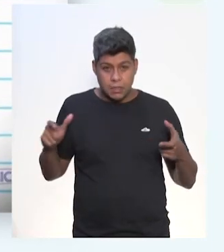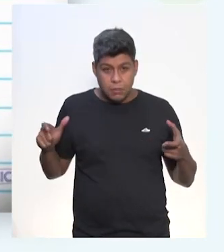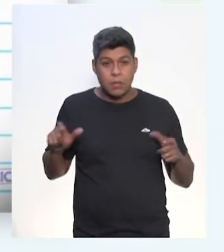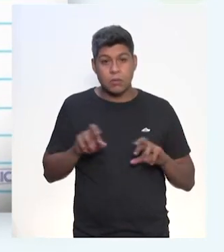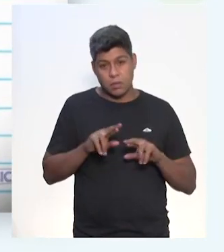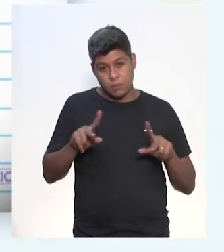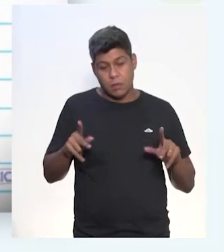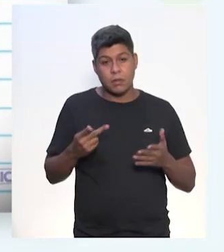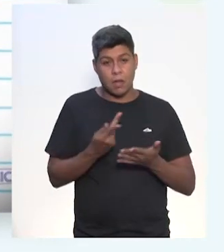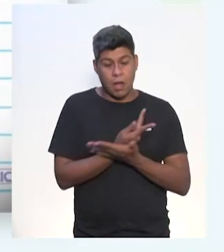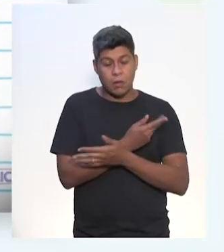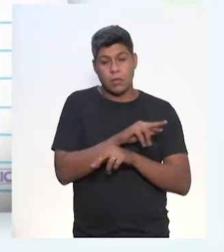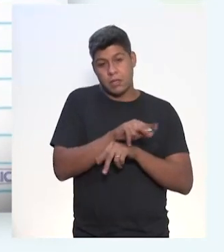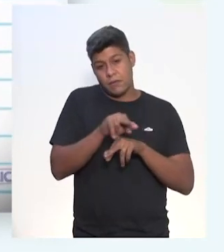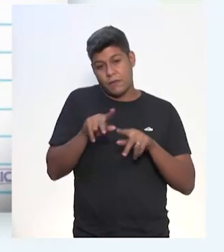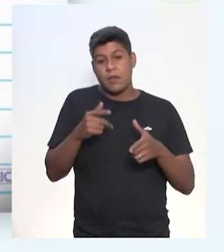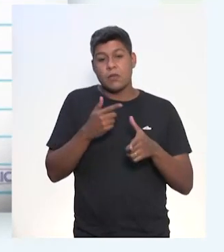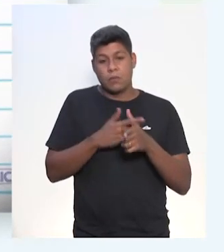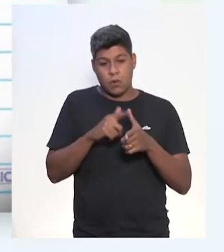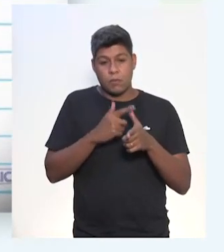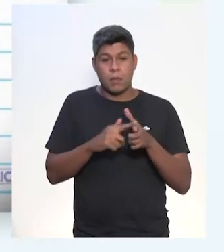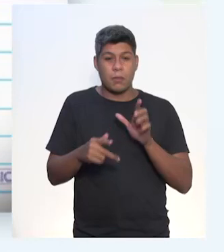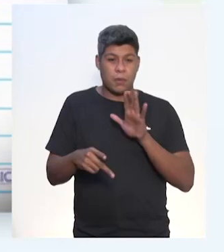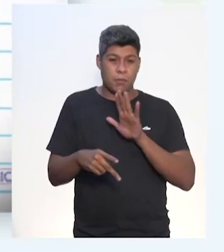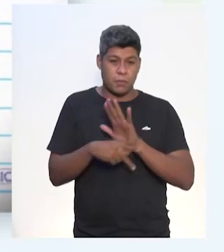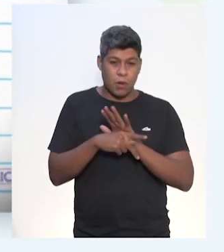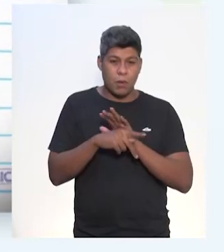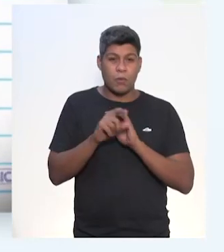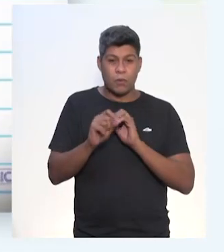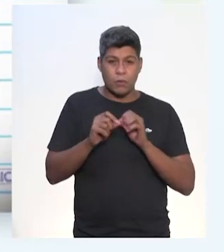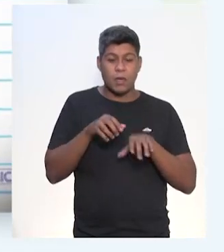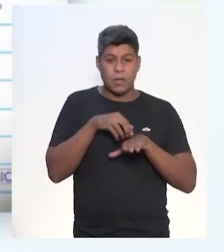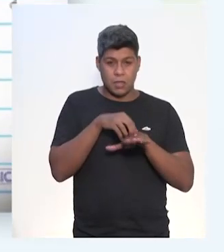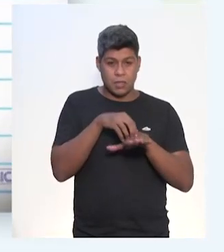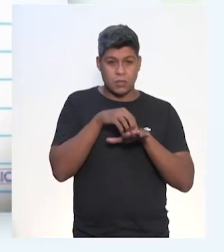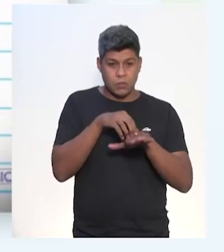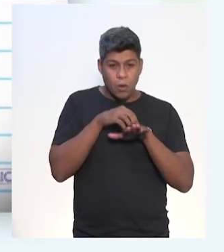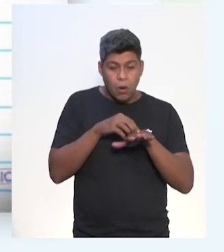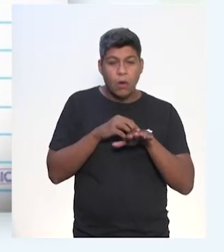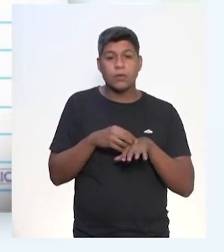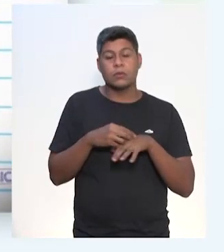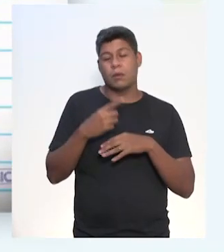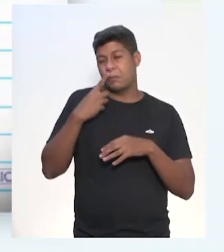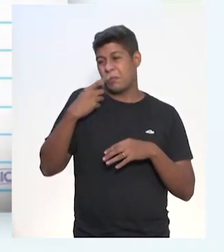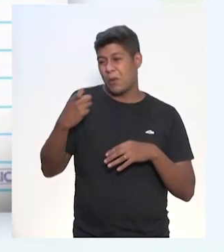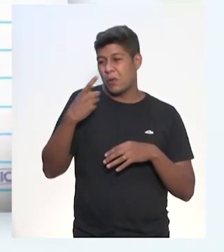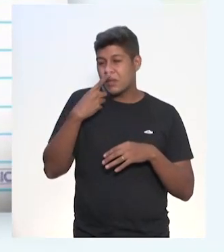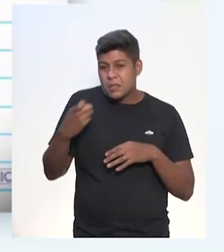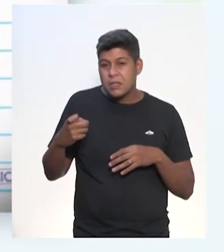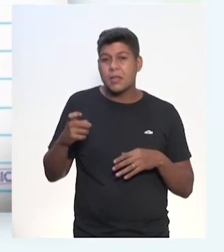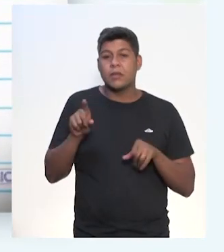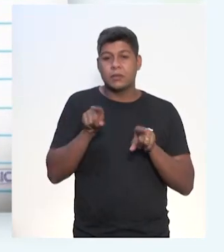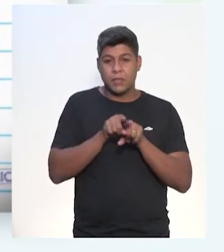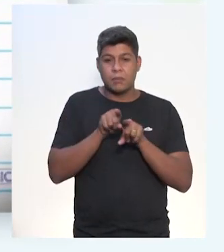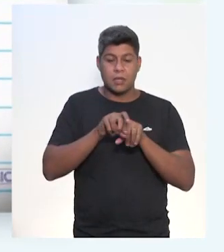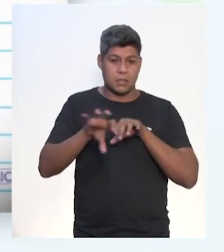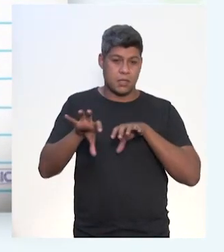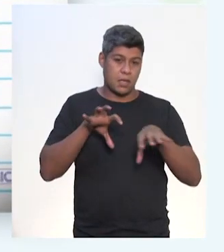desordenado acarretam diversos problemas, como aqueles relacionados ao transporte, à poluição, aos resíduos e à